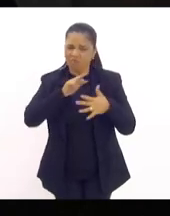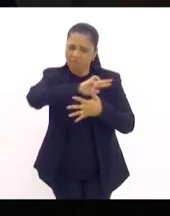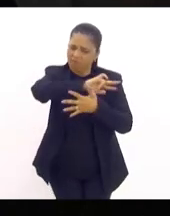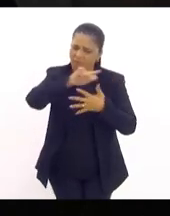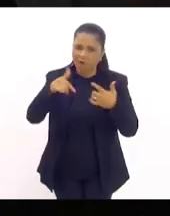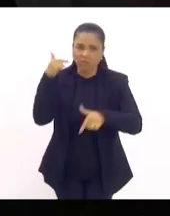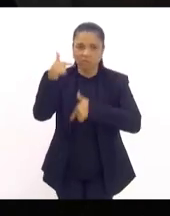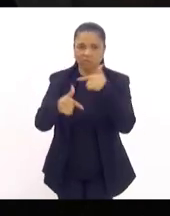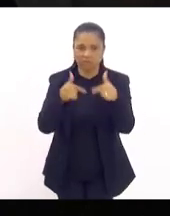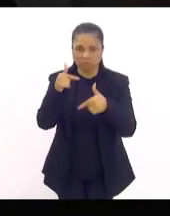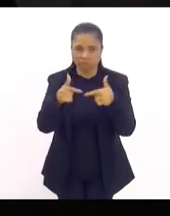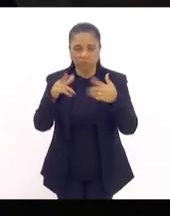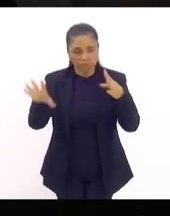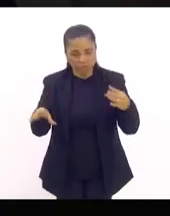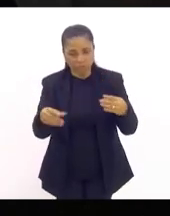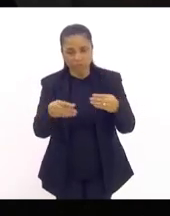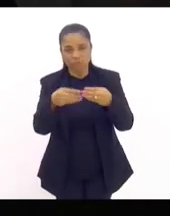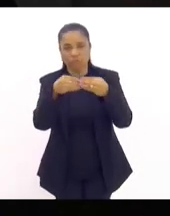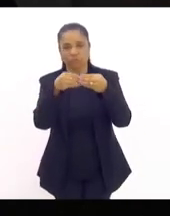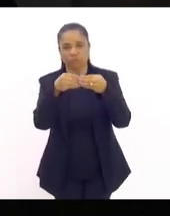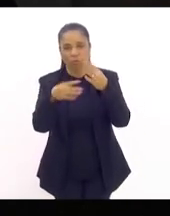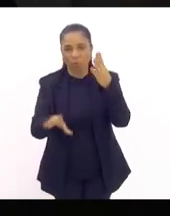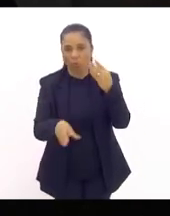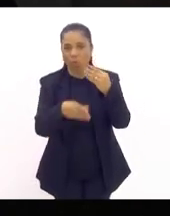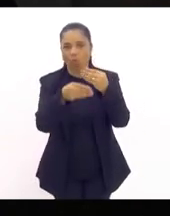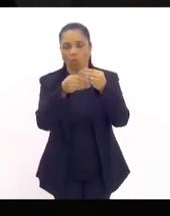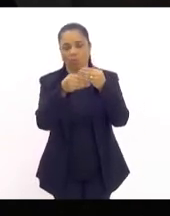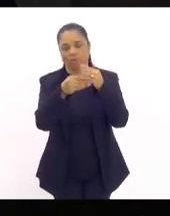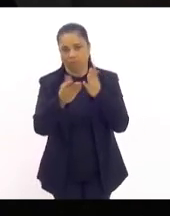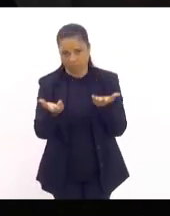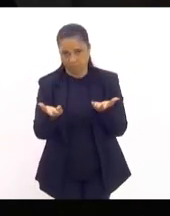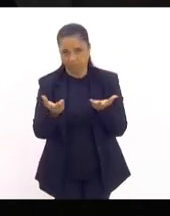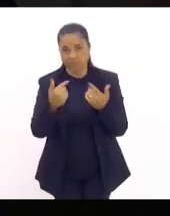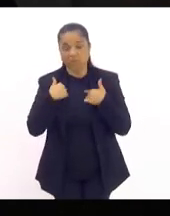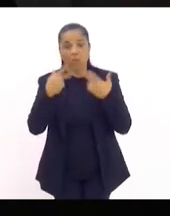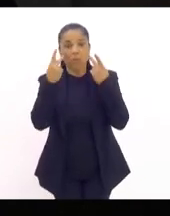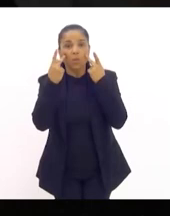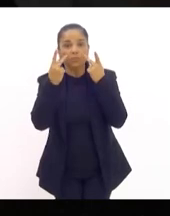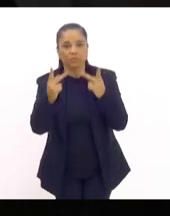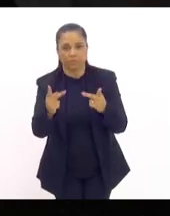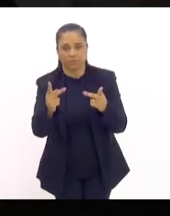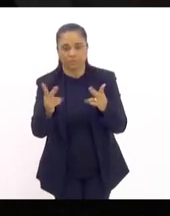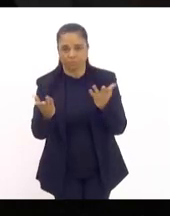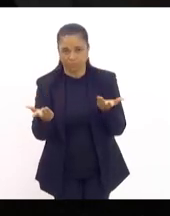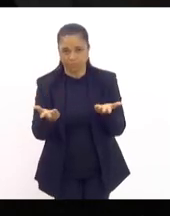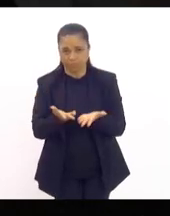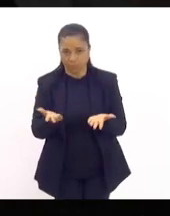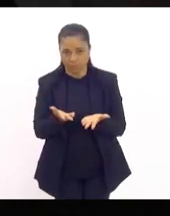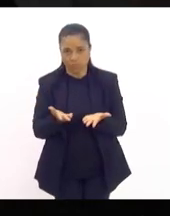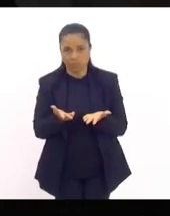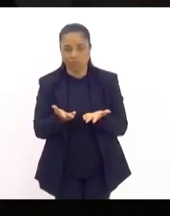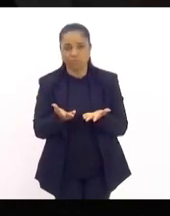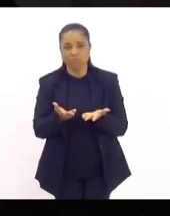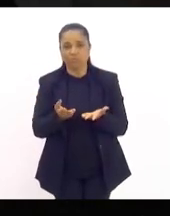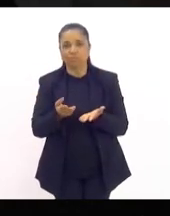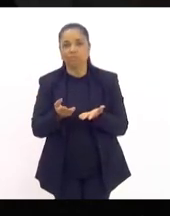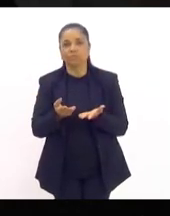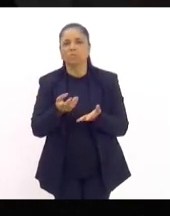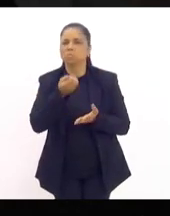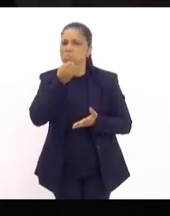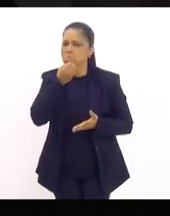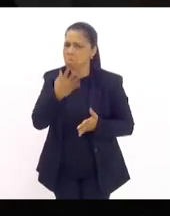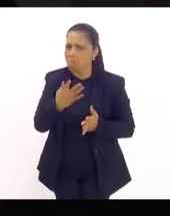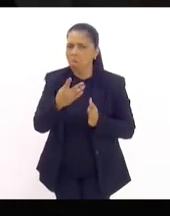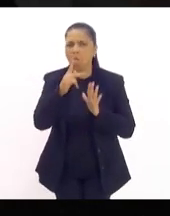se complementam. Então, eu queria aqui dar o testemunho que este é um bom